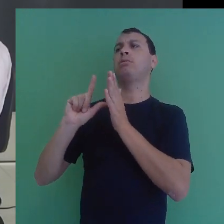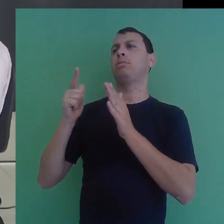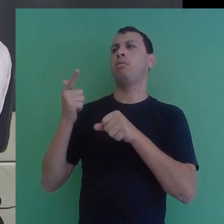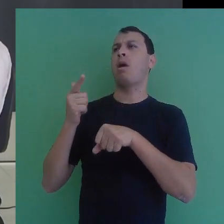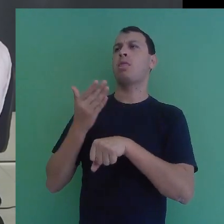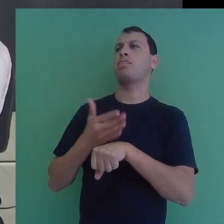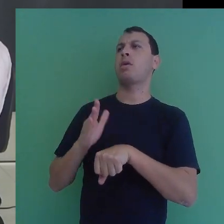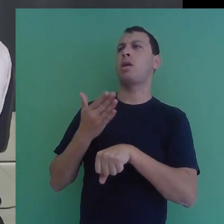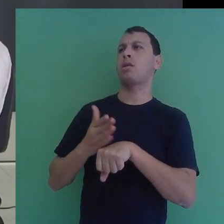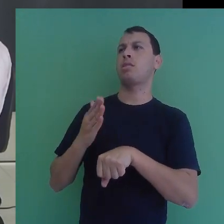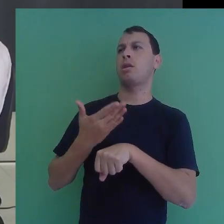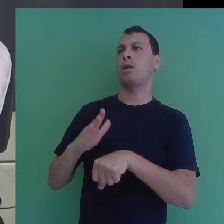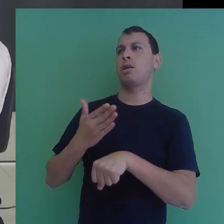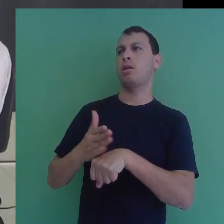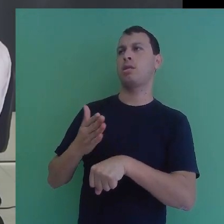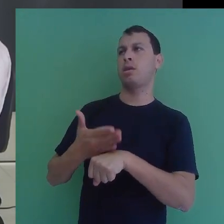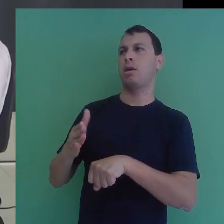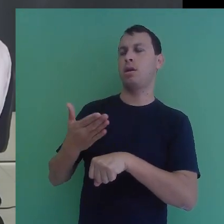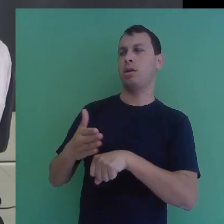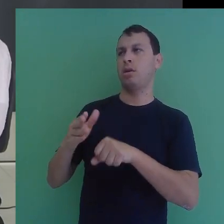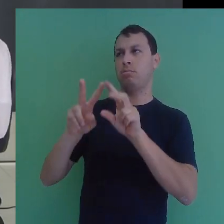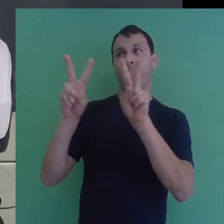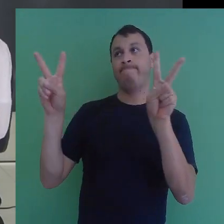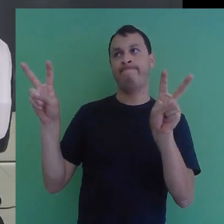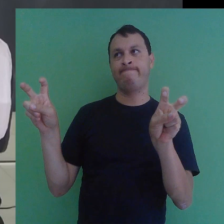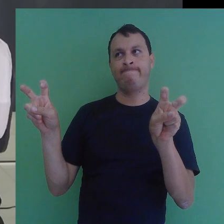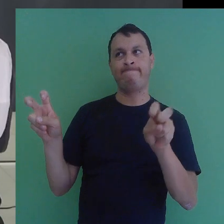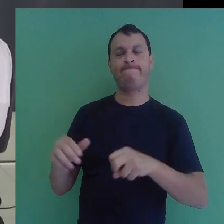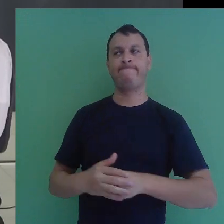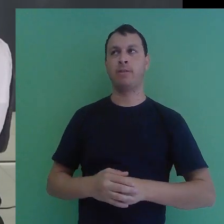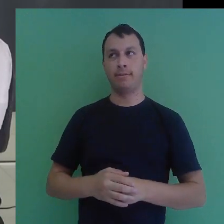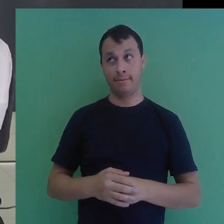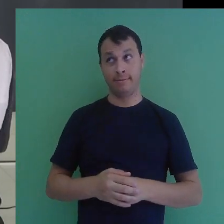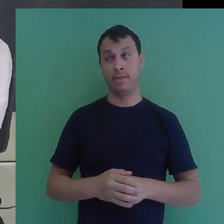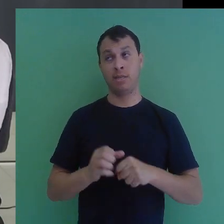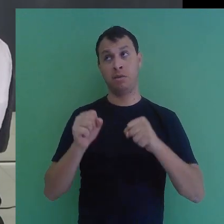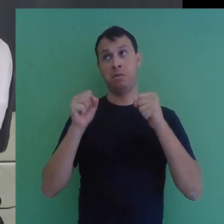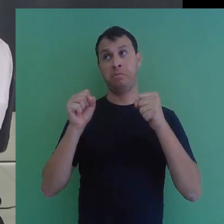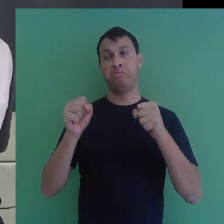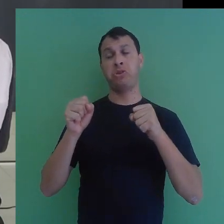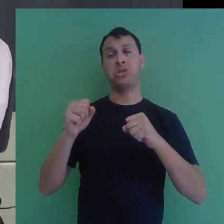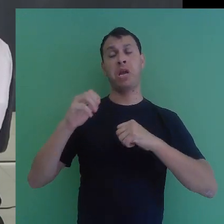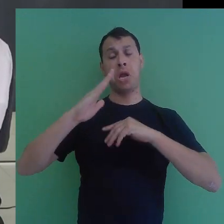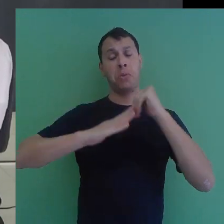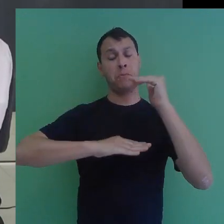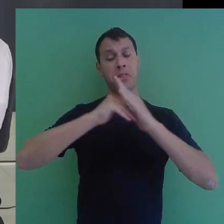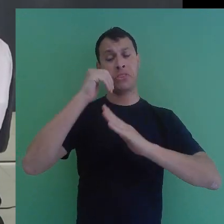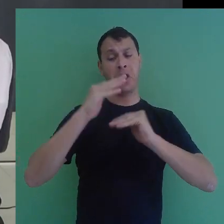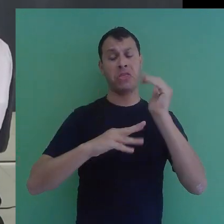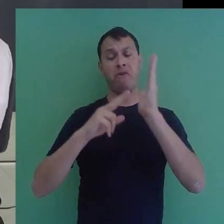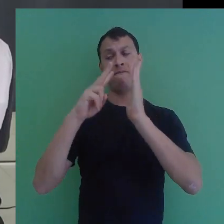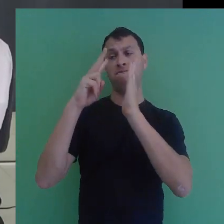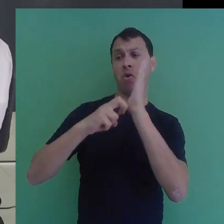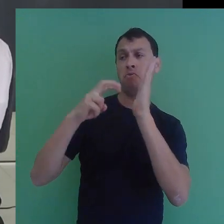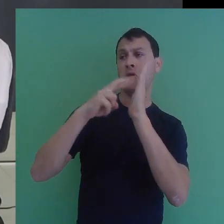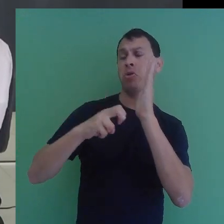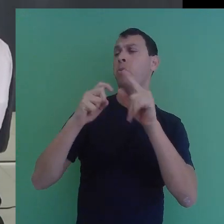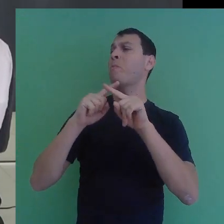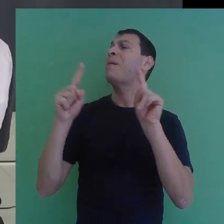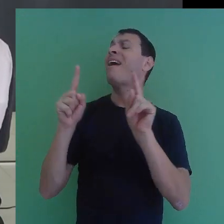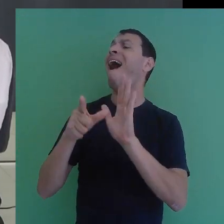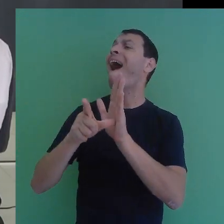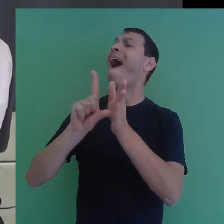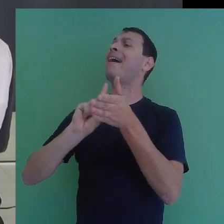não treinou antes aquele assunto. Ele pode ter habilidade e vocabulário daquele assunto, mas ele não